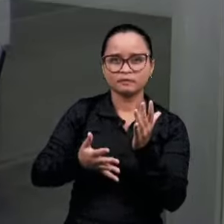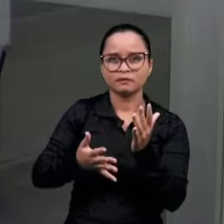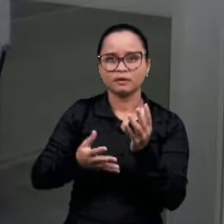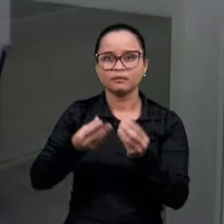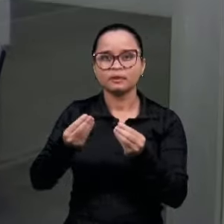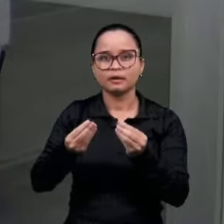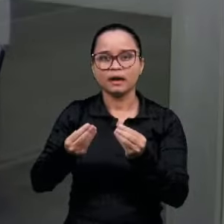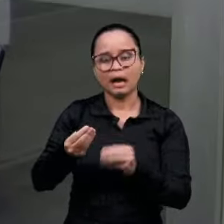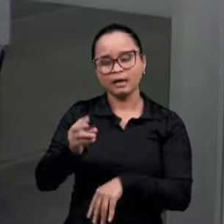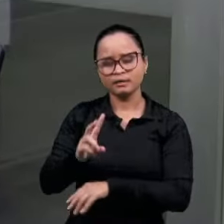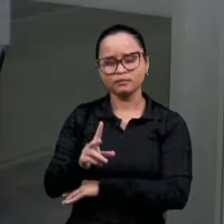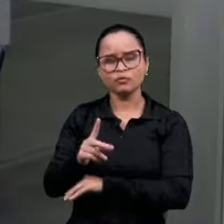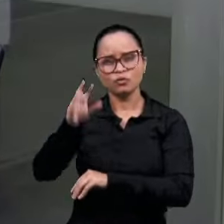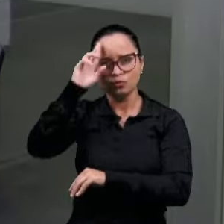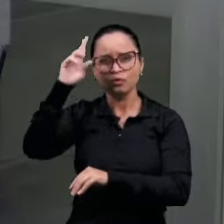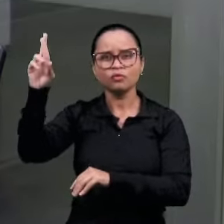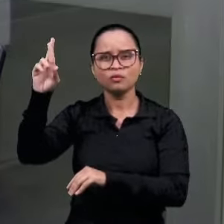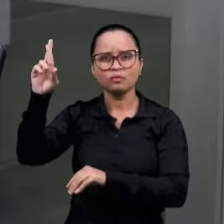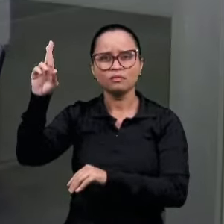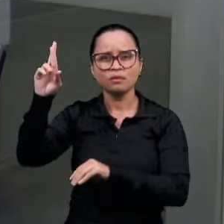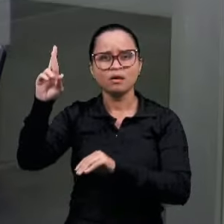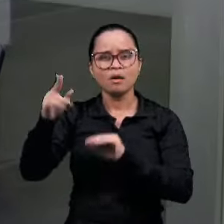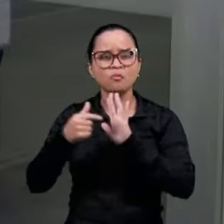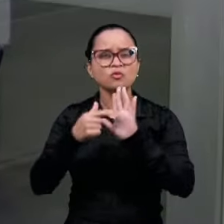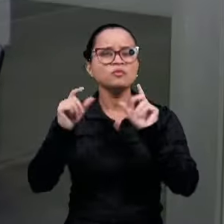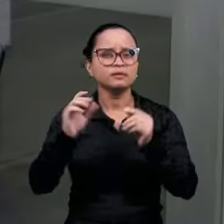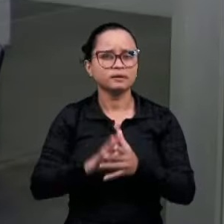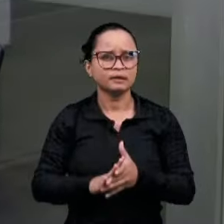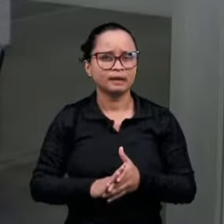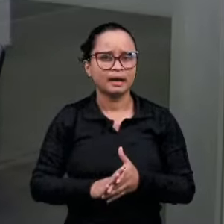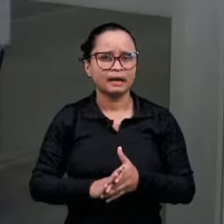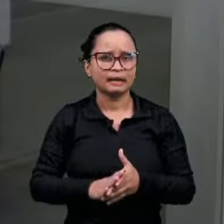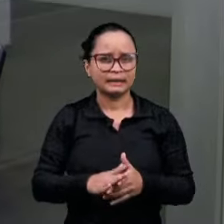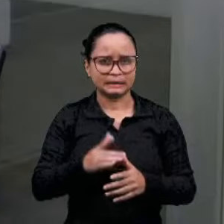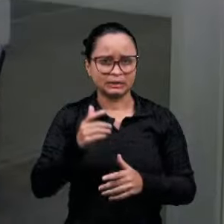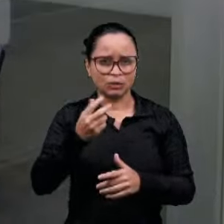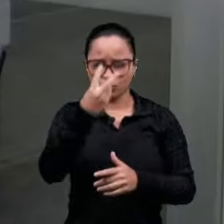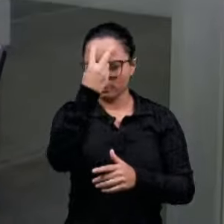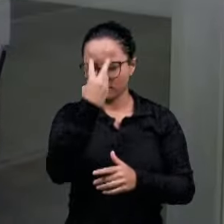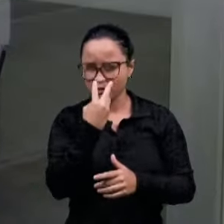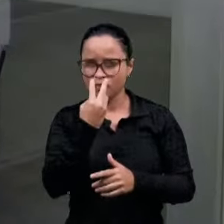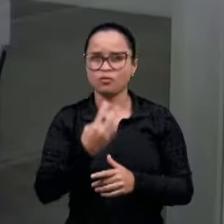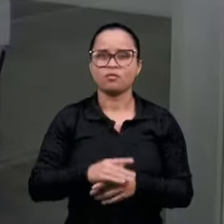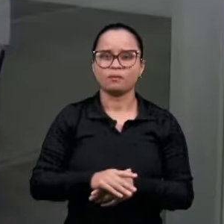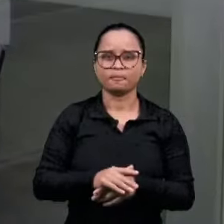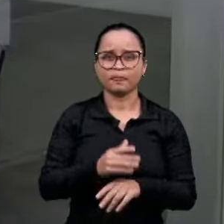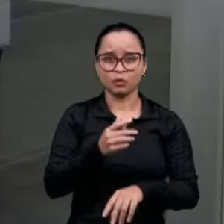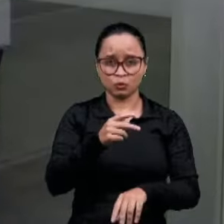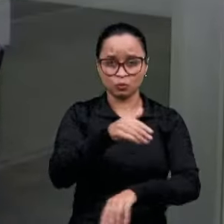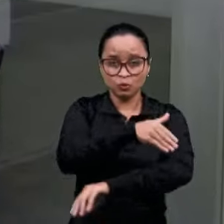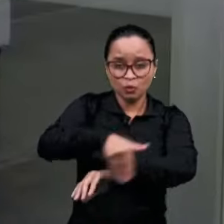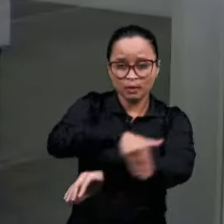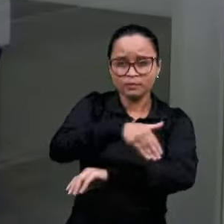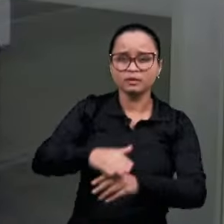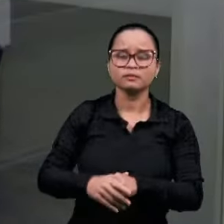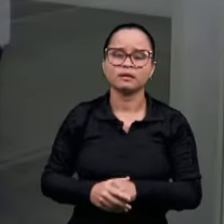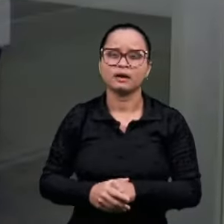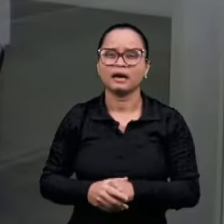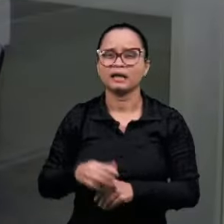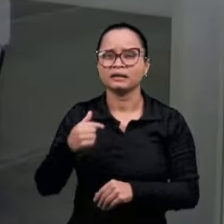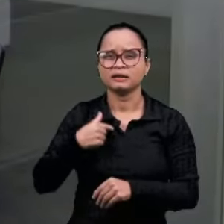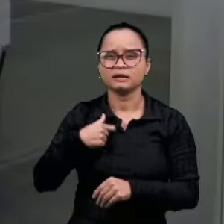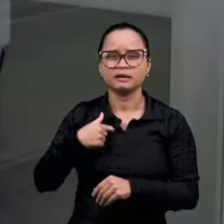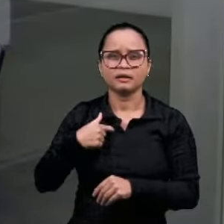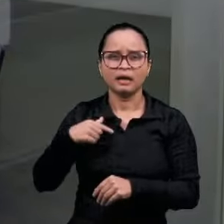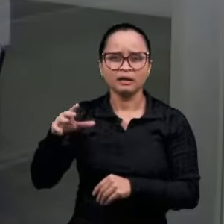criança como aquele cego à beira do caminho. É interessante que aquele cego, disseram para ele perguntou, quem está passando, né? Que ele ouviu o